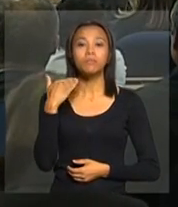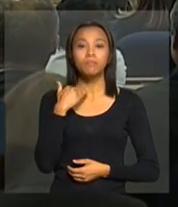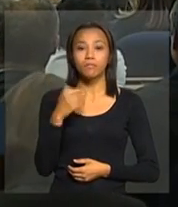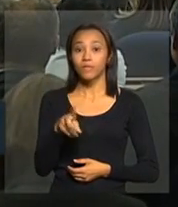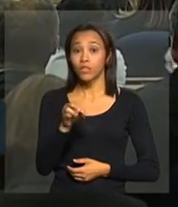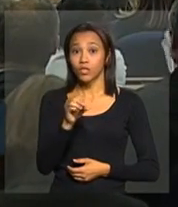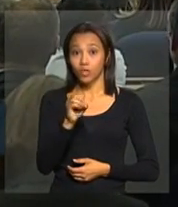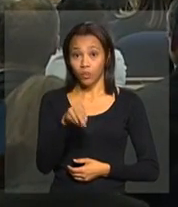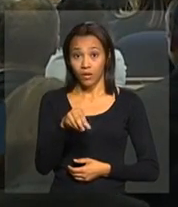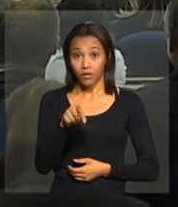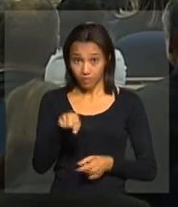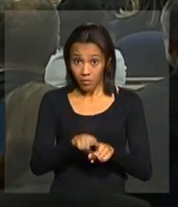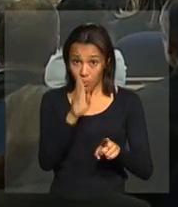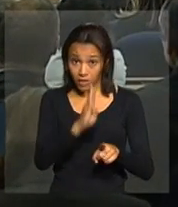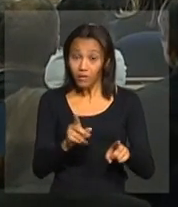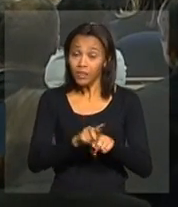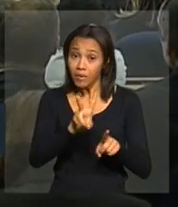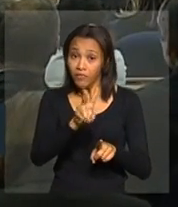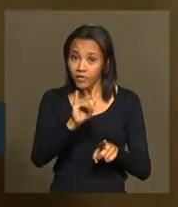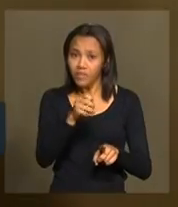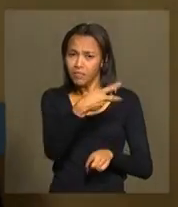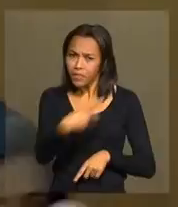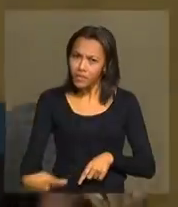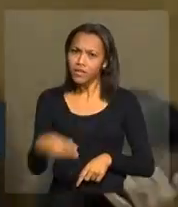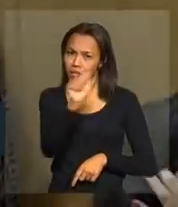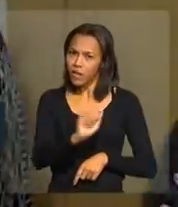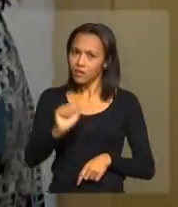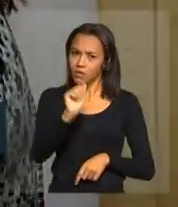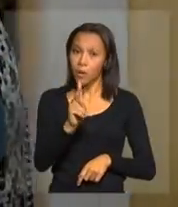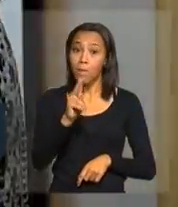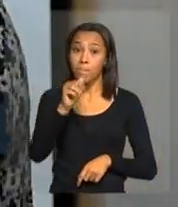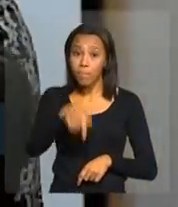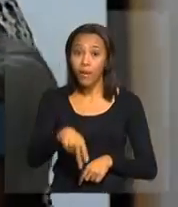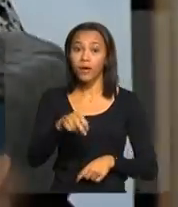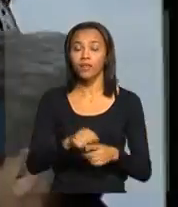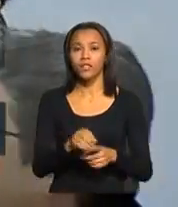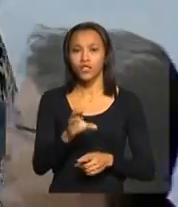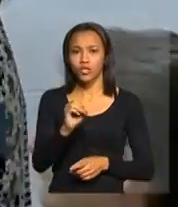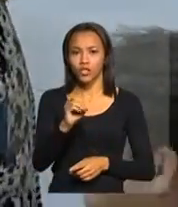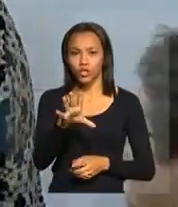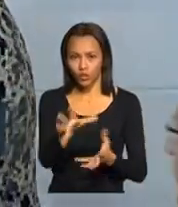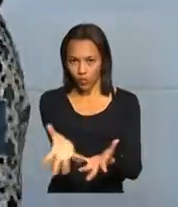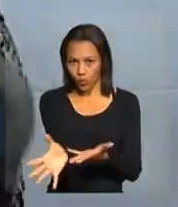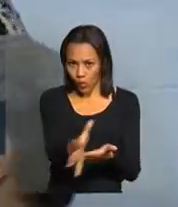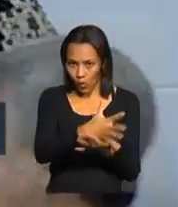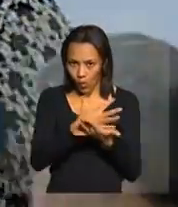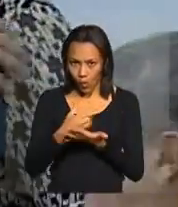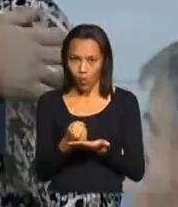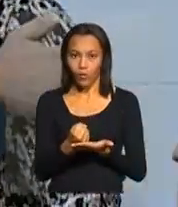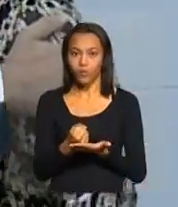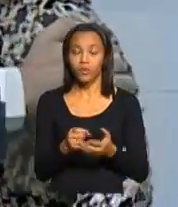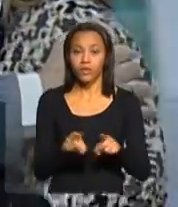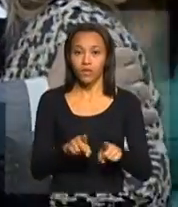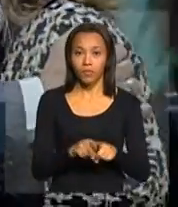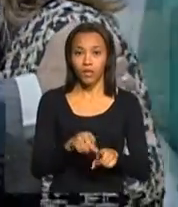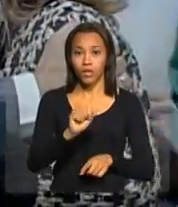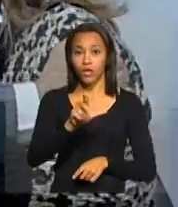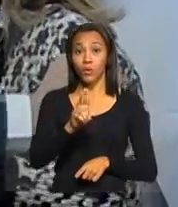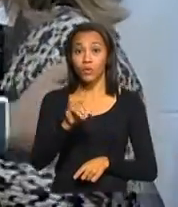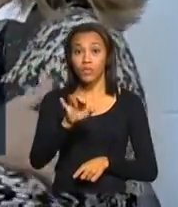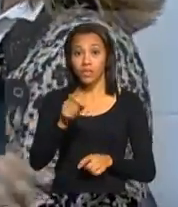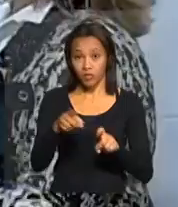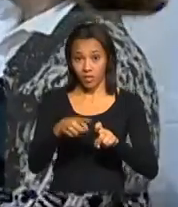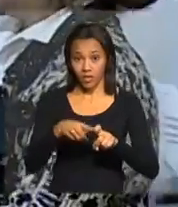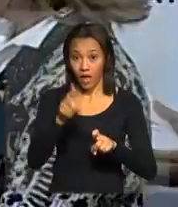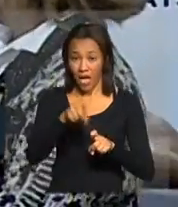do Brasil e vice-presidente da Associação Pan-Americana de Bancos de Óleos Internacional. Doutora Luciene é